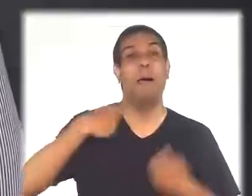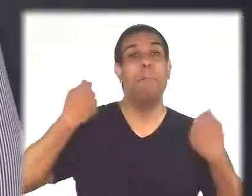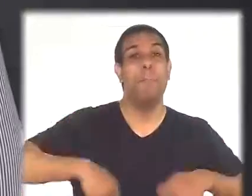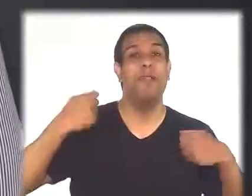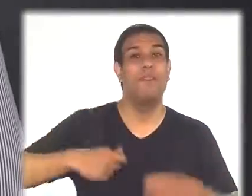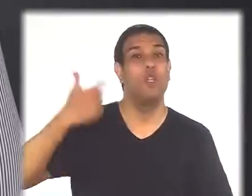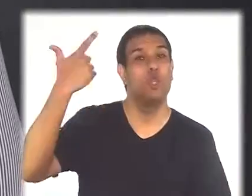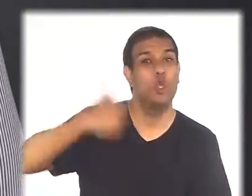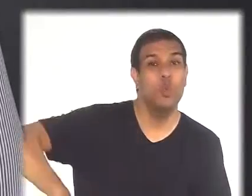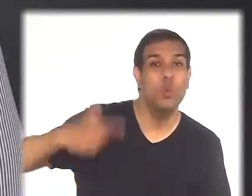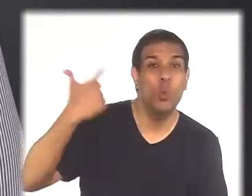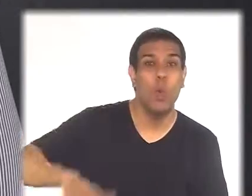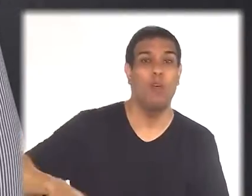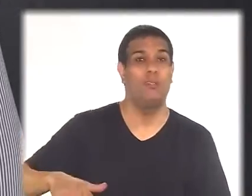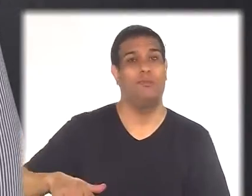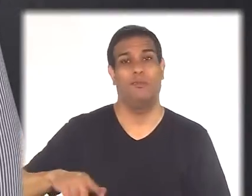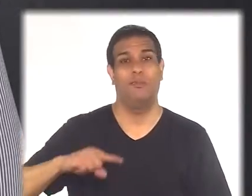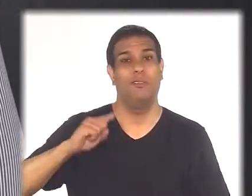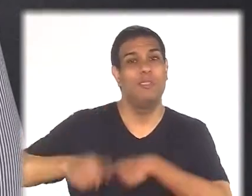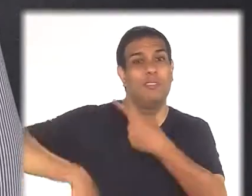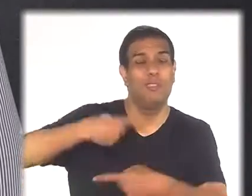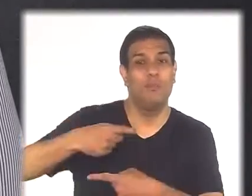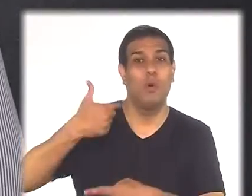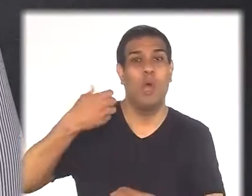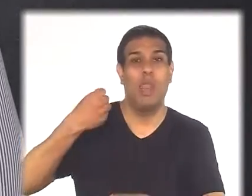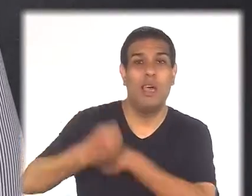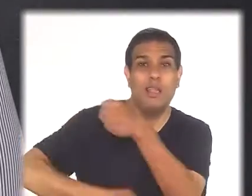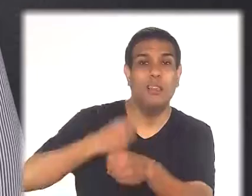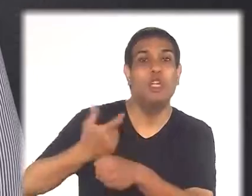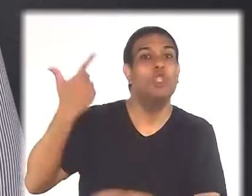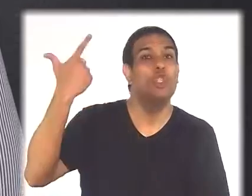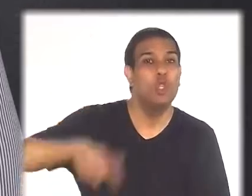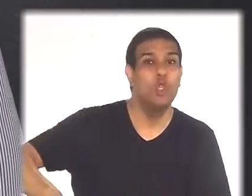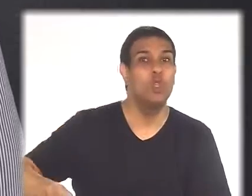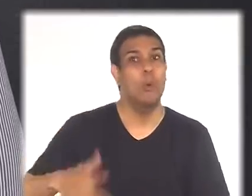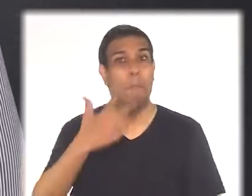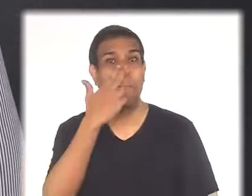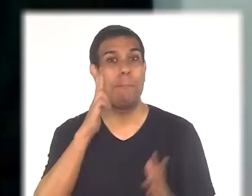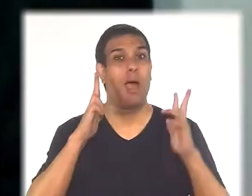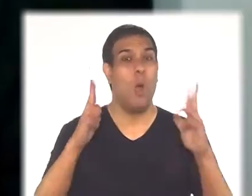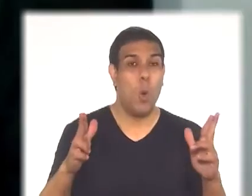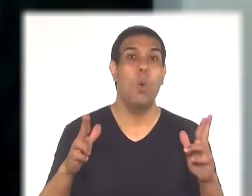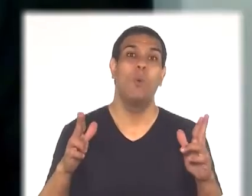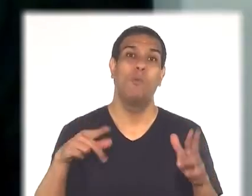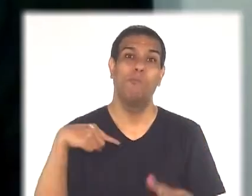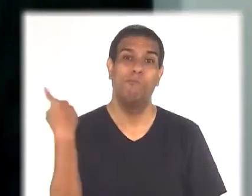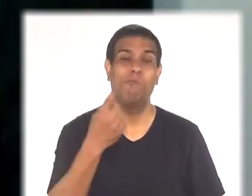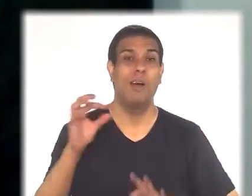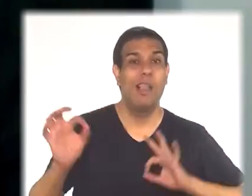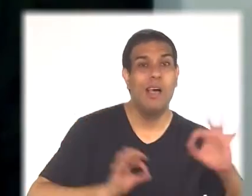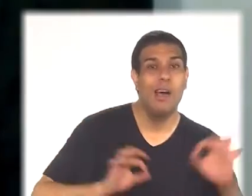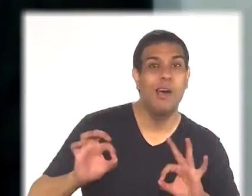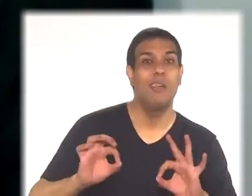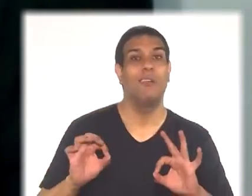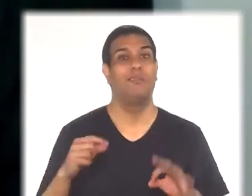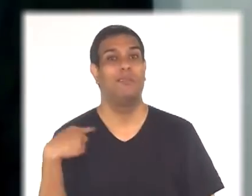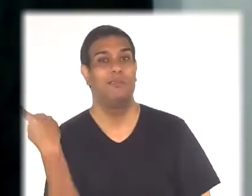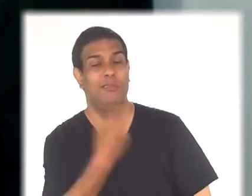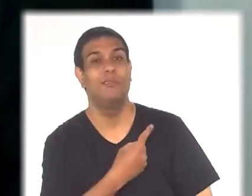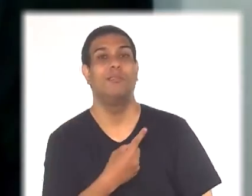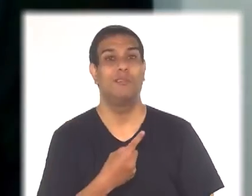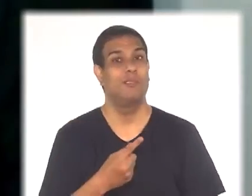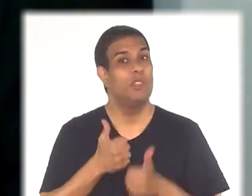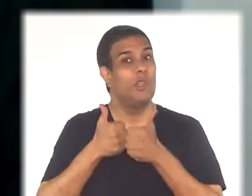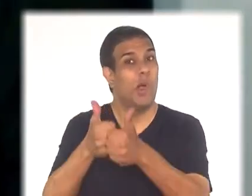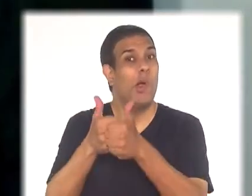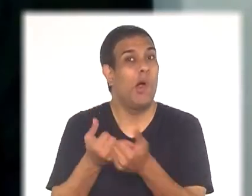é recomendada 2 doses durante a vida. Uma dose, depois de 10 anos, uma segunda dose. E nós temos outras vacinas que precisamos tomar todo